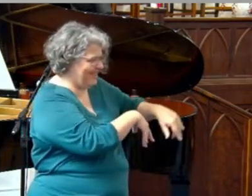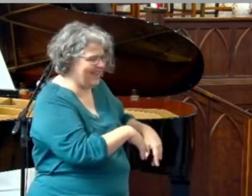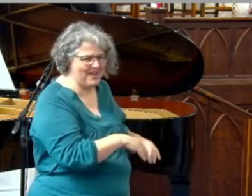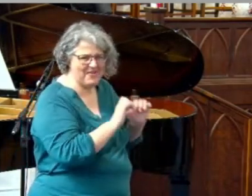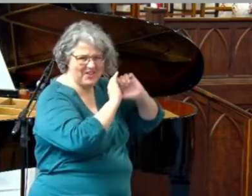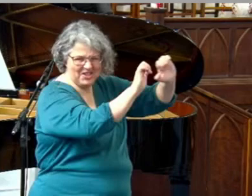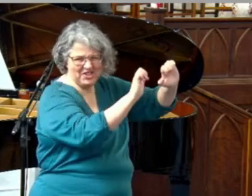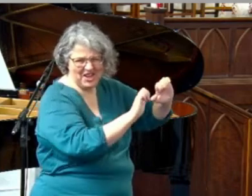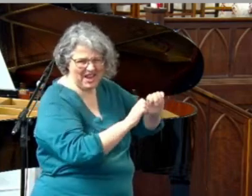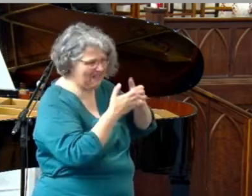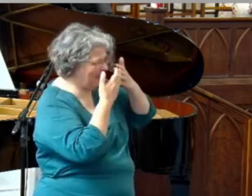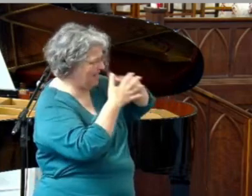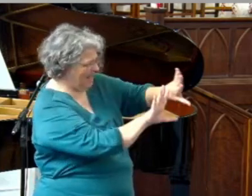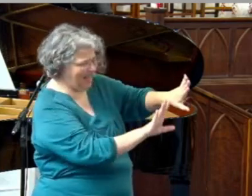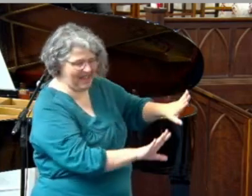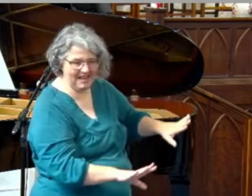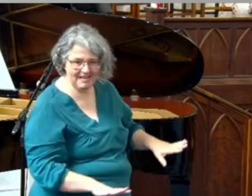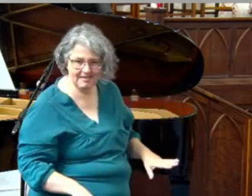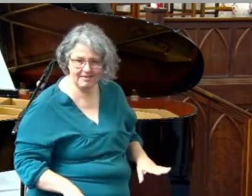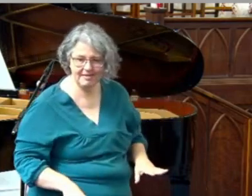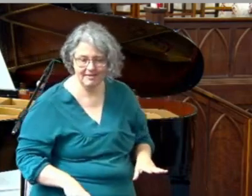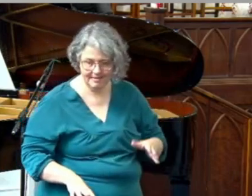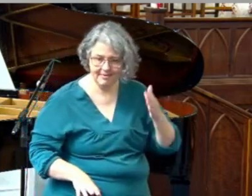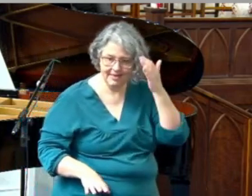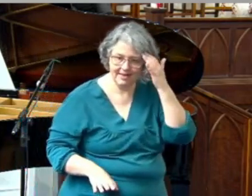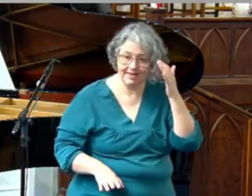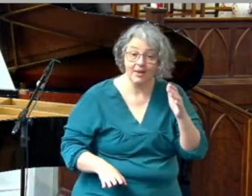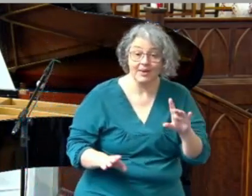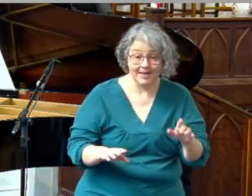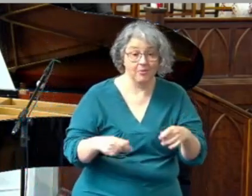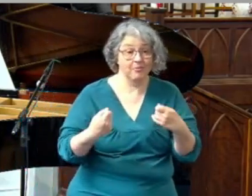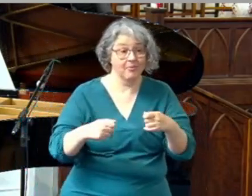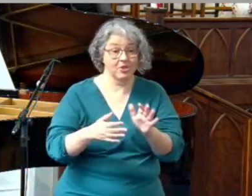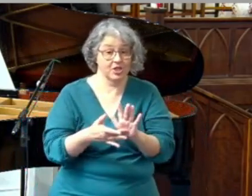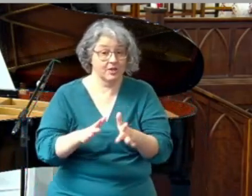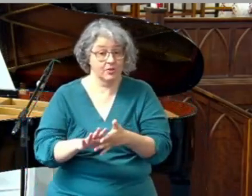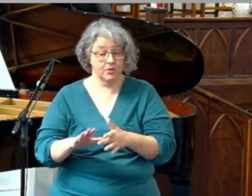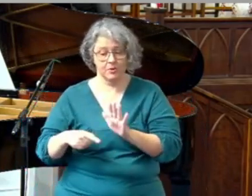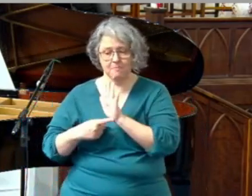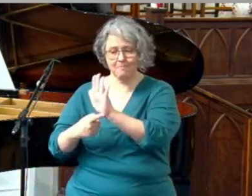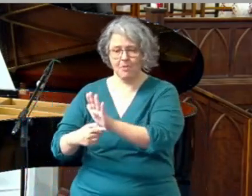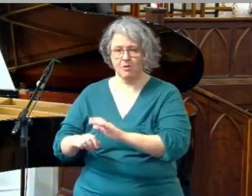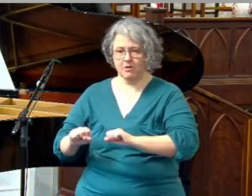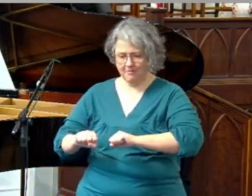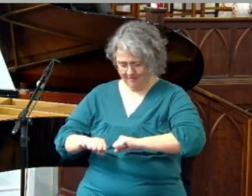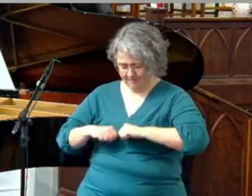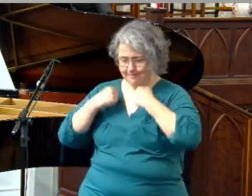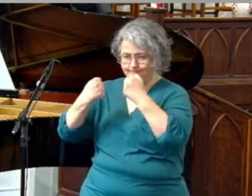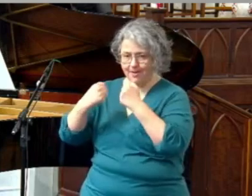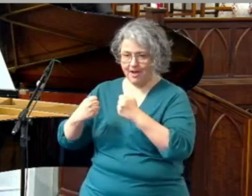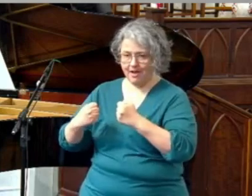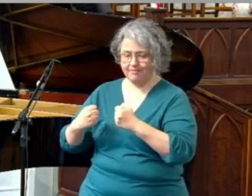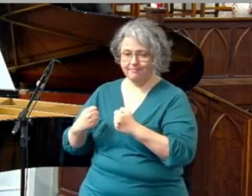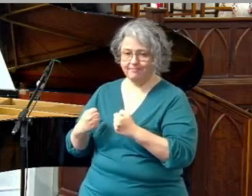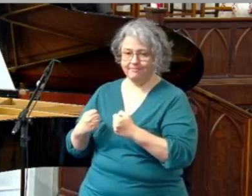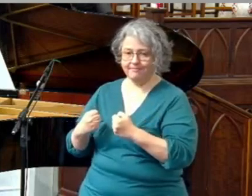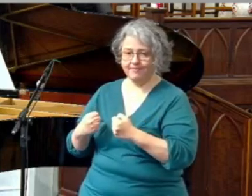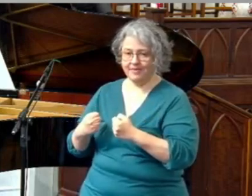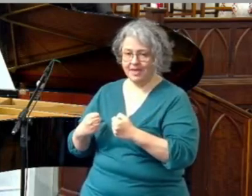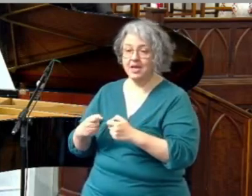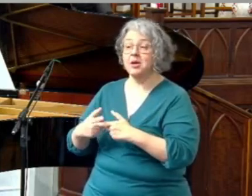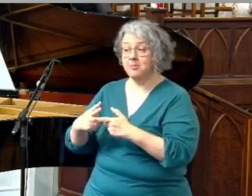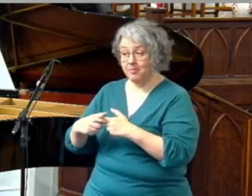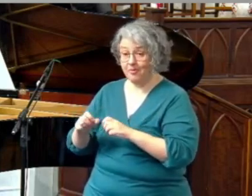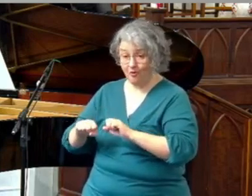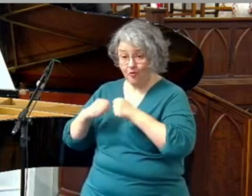Deus. O texto nos diz: para que estes não as pisem com os pés. Pisar o